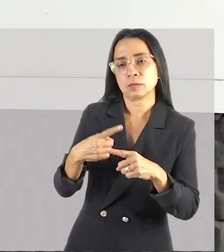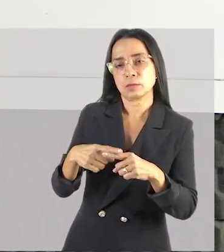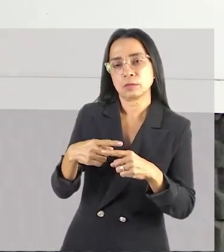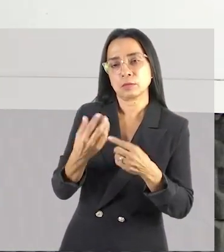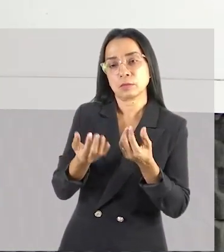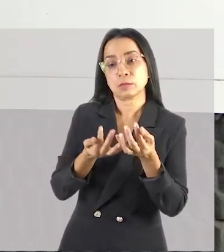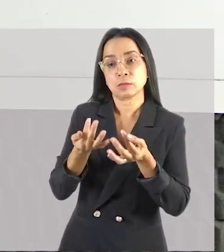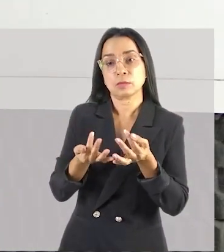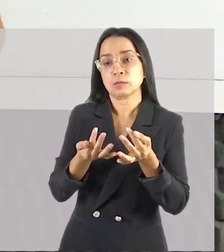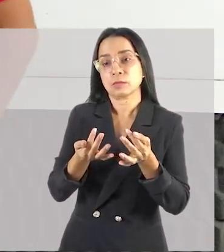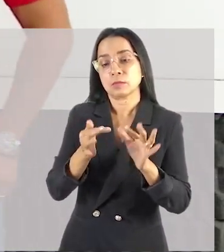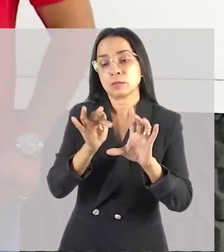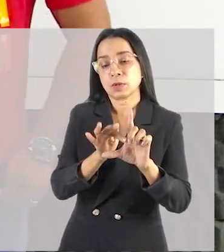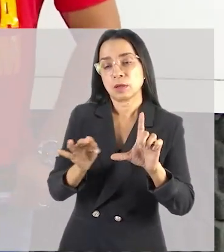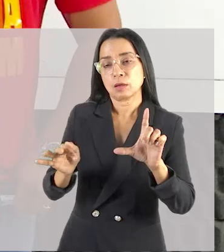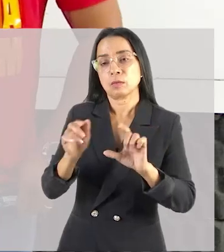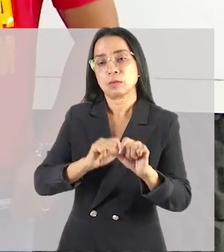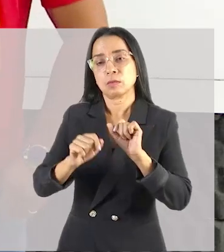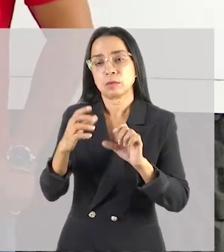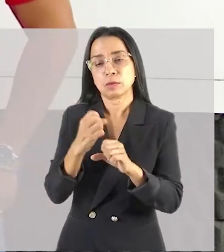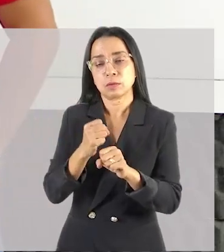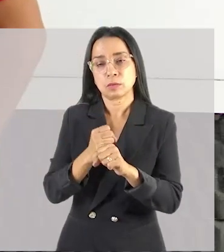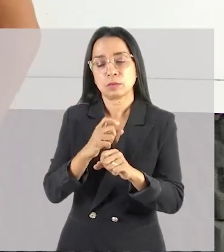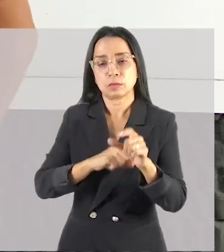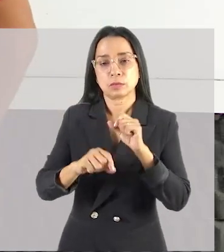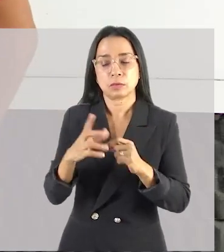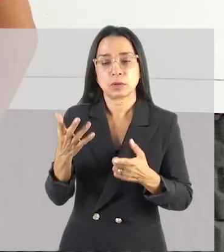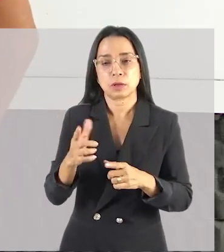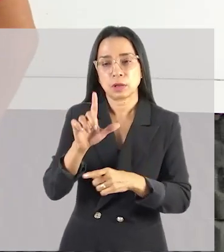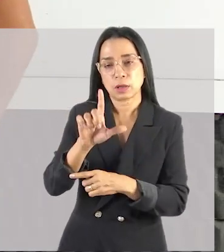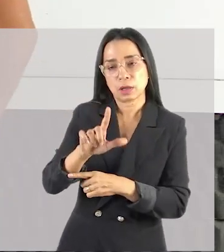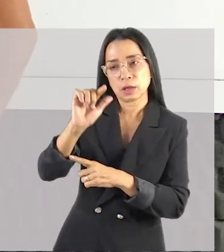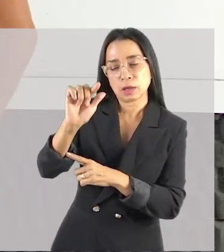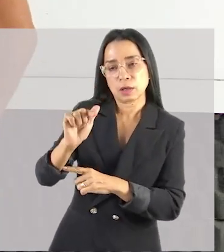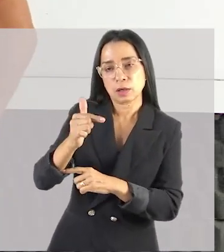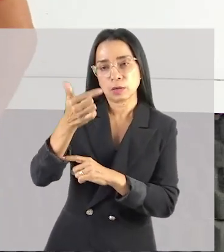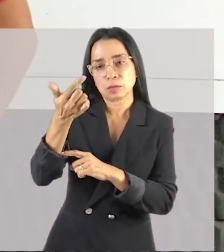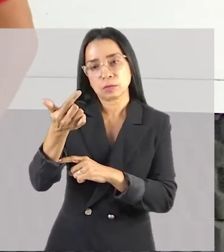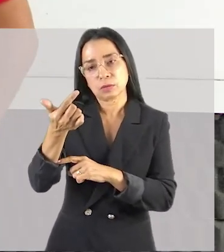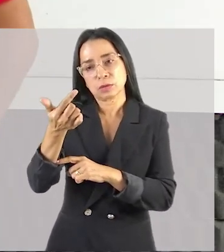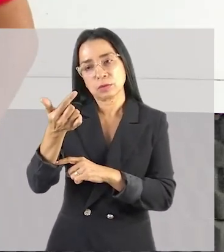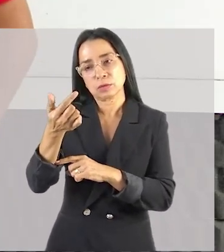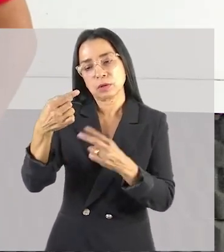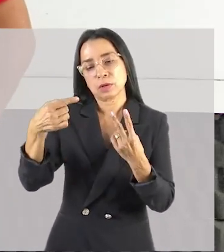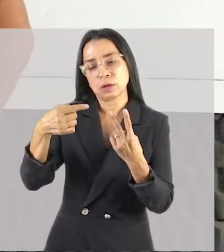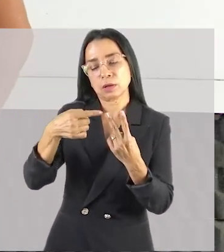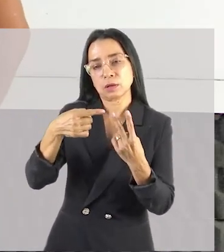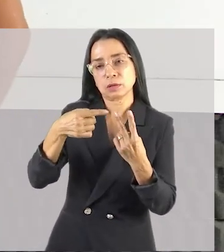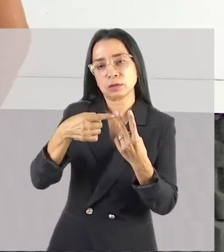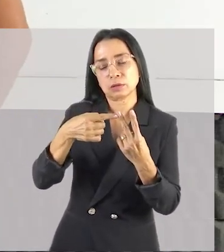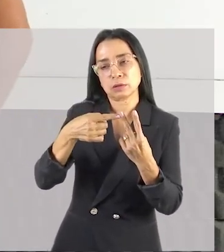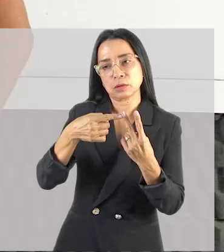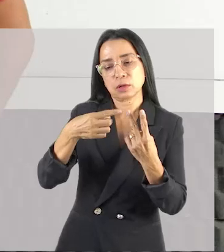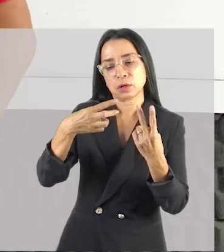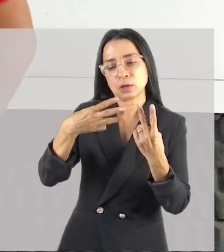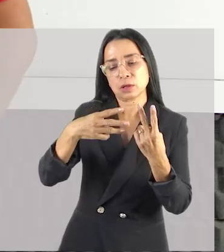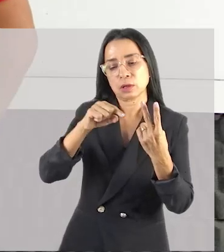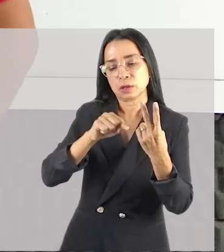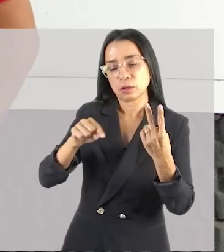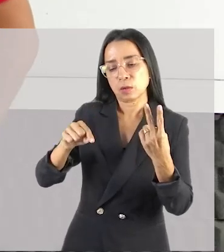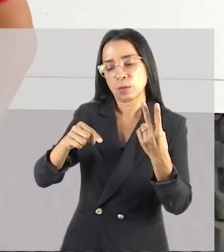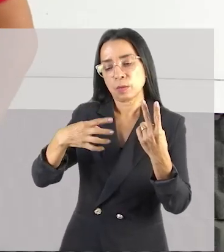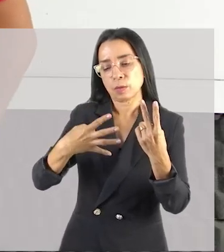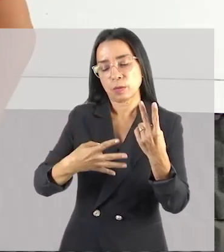fórmula para calcular a área de um triângulo equilátero é L ao quadrado raiz de 3 sobre 4. Essa é a fórmula do